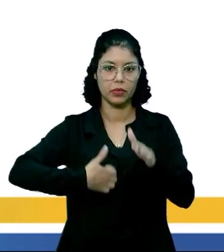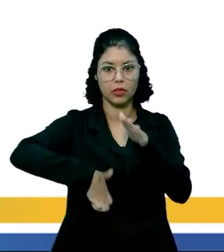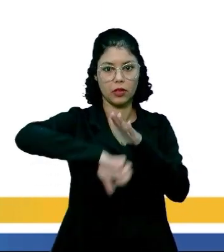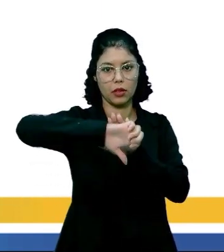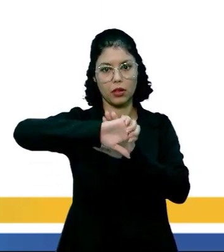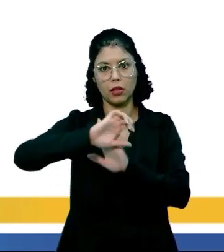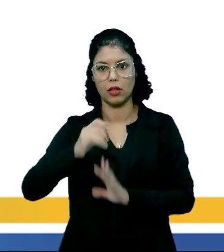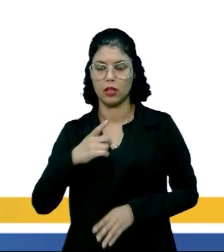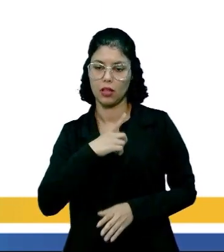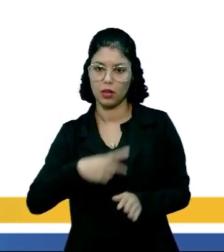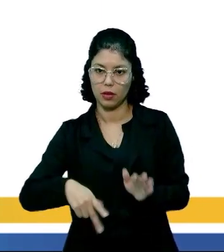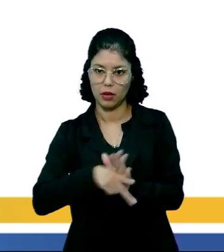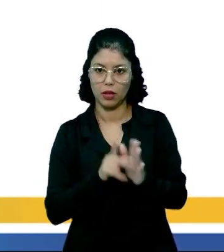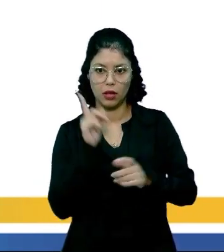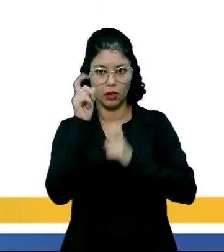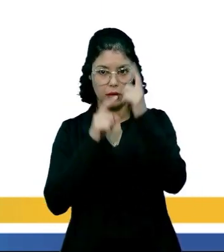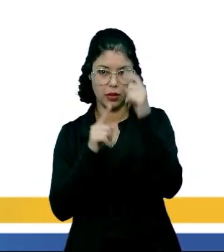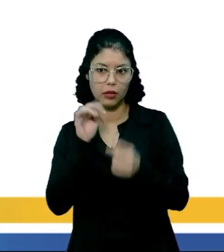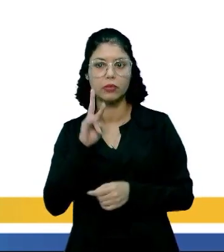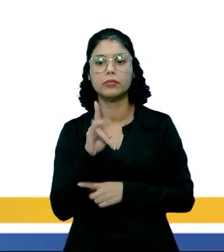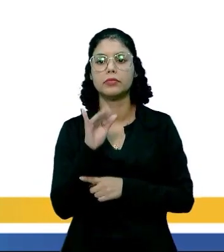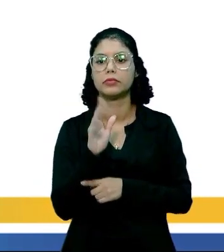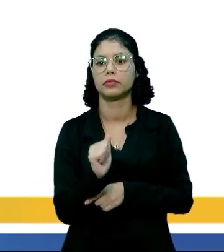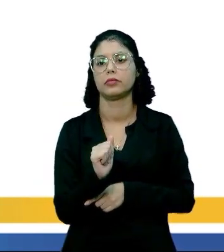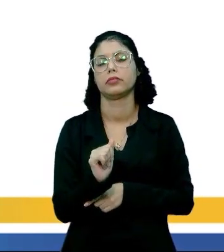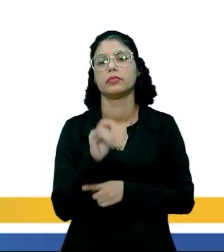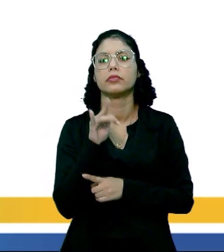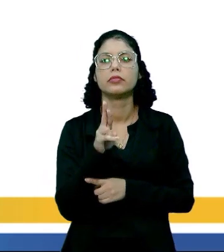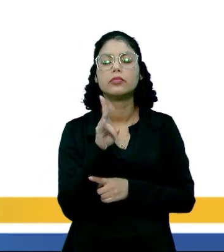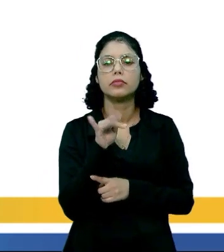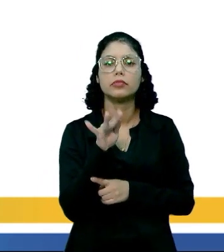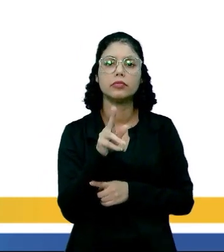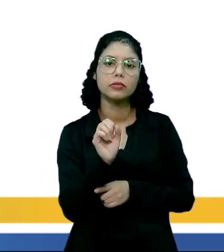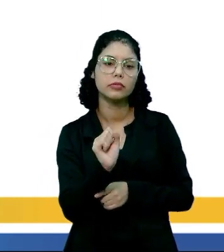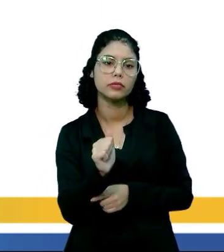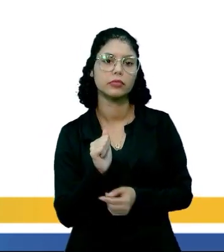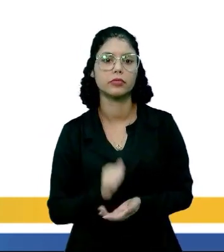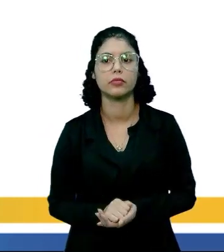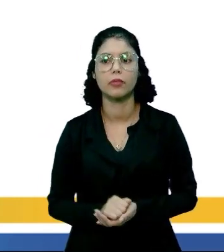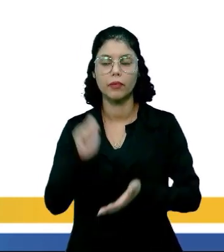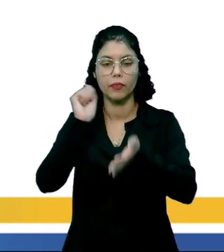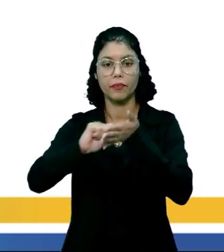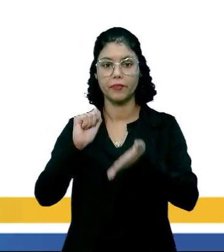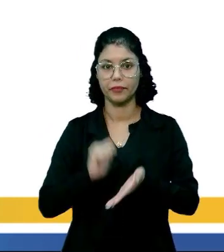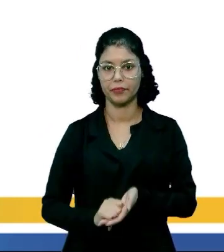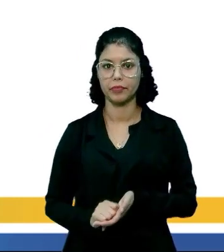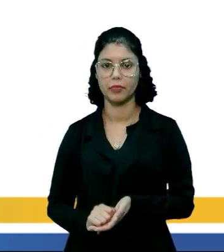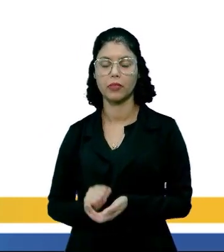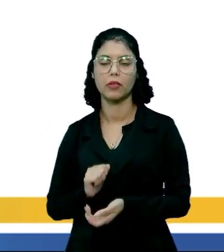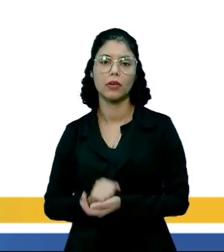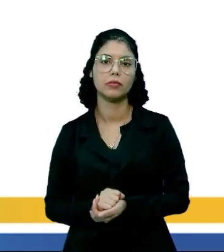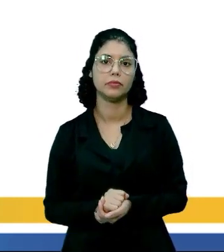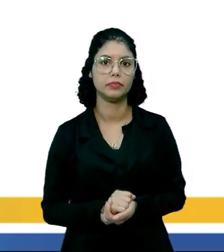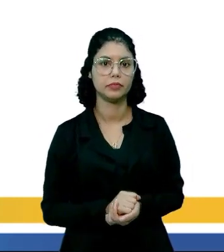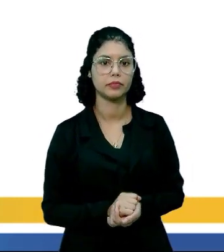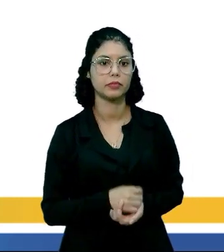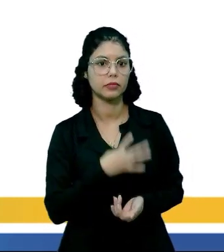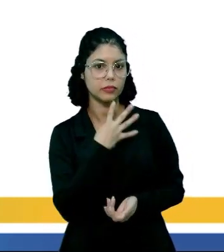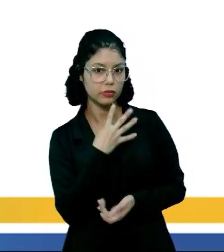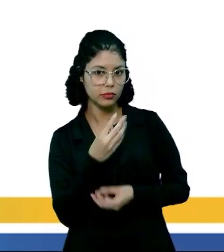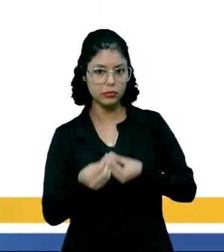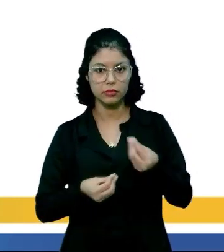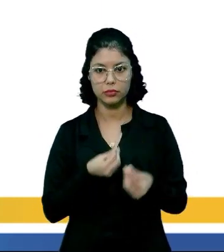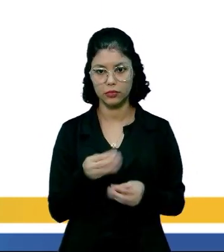crises existenciais, a expressão nihilista ou intimista de sua escrita. Esta